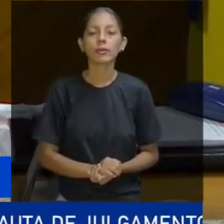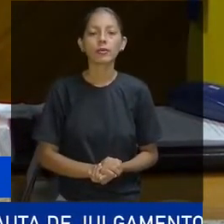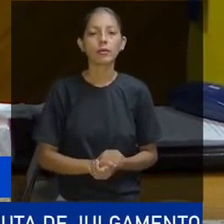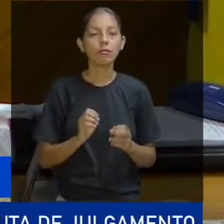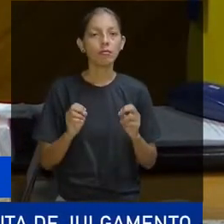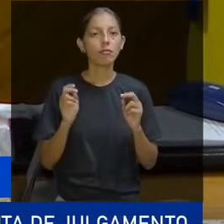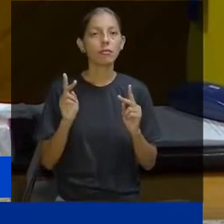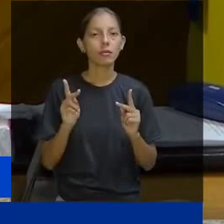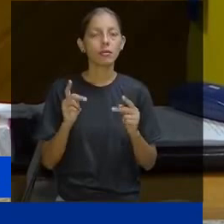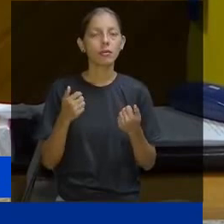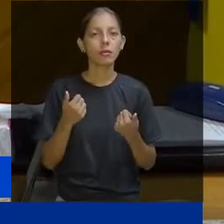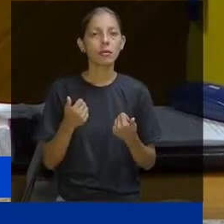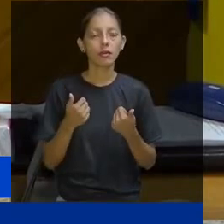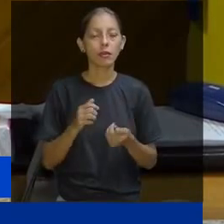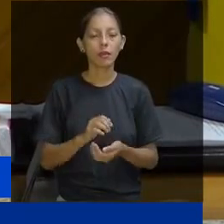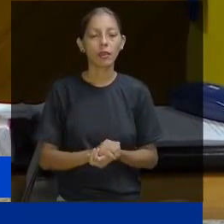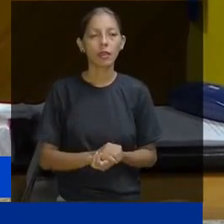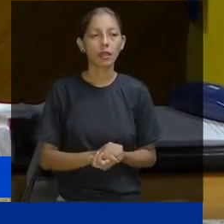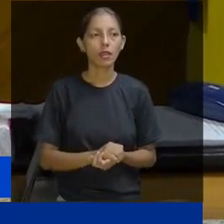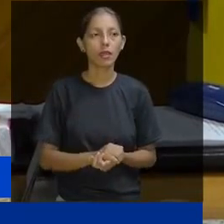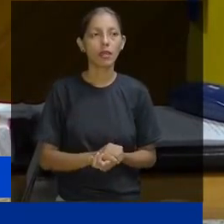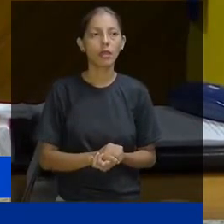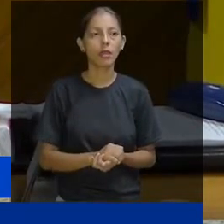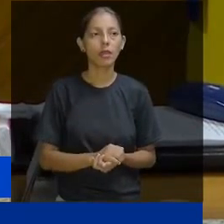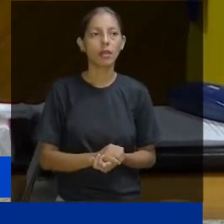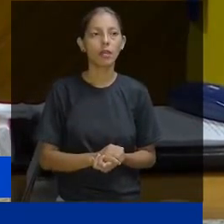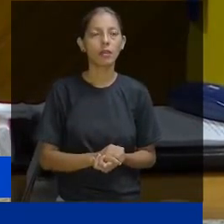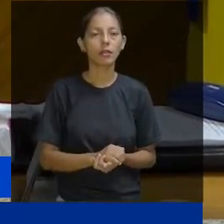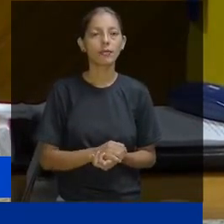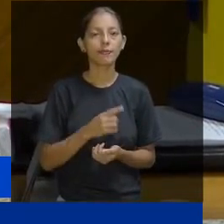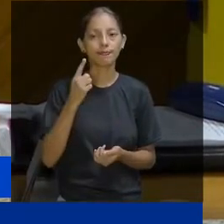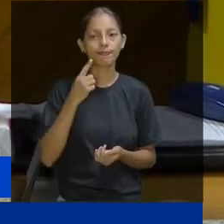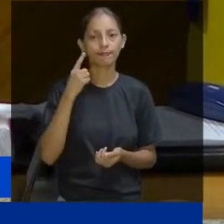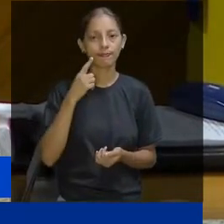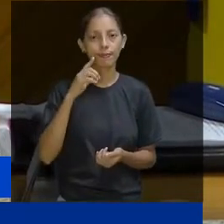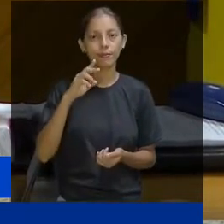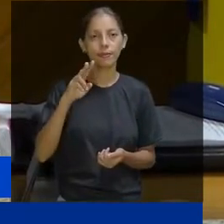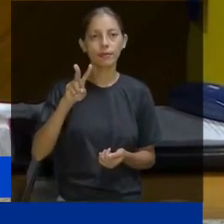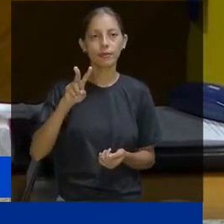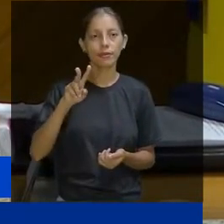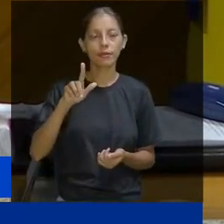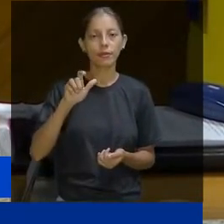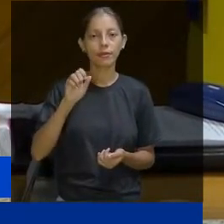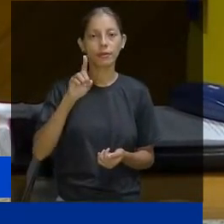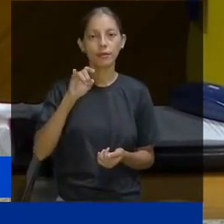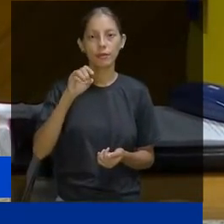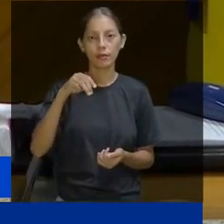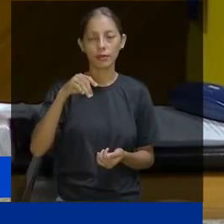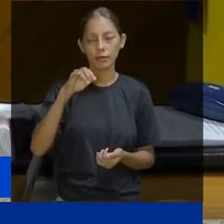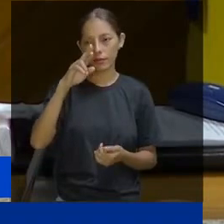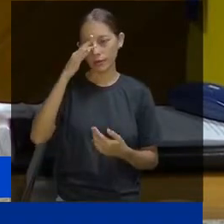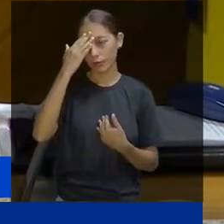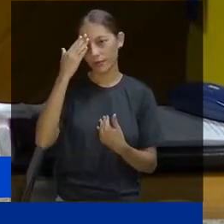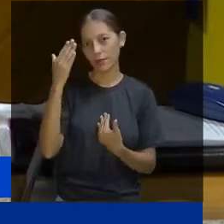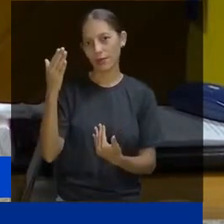Perfeito. Então, doutor Vladimir, sempre bom tê-lo. Muito obrigado pela sua companhia. Até uma próxima, tá